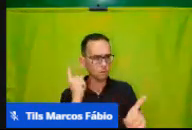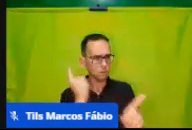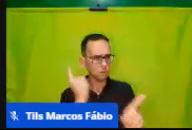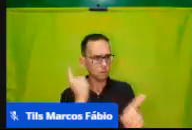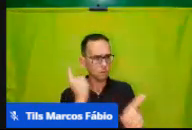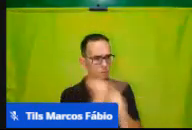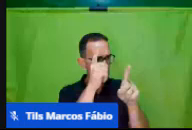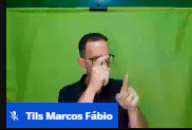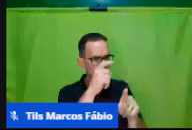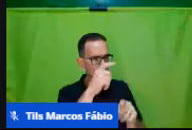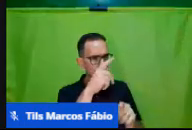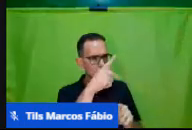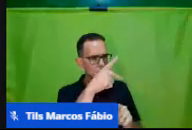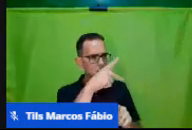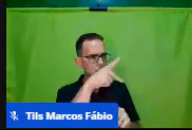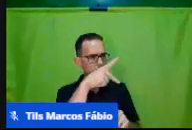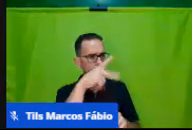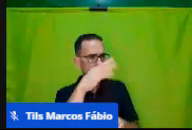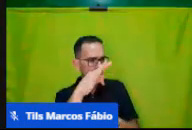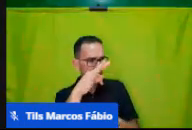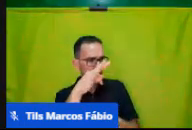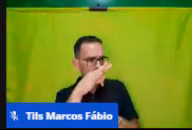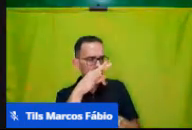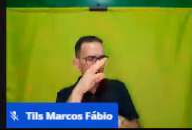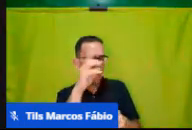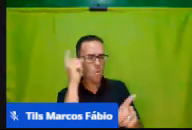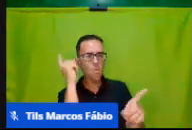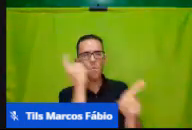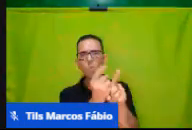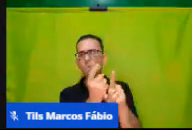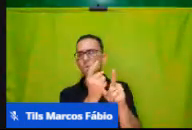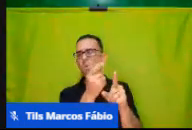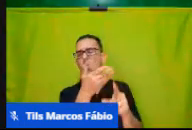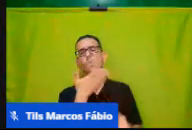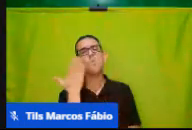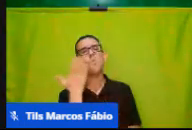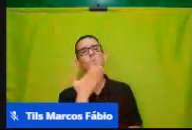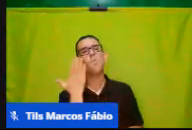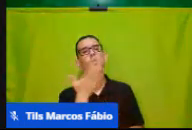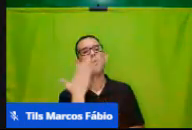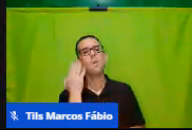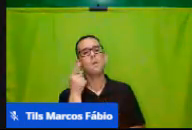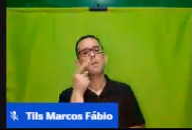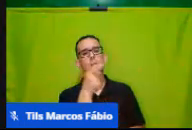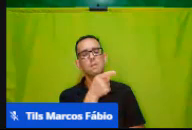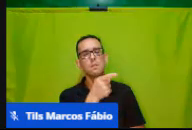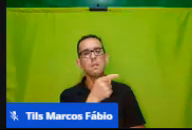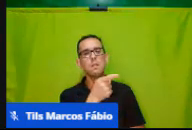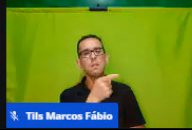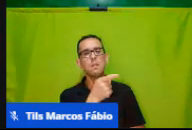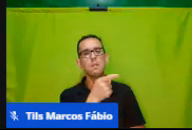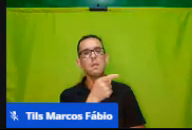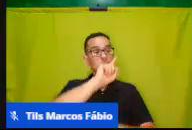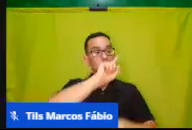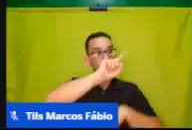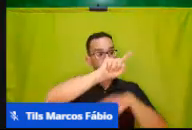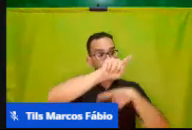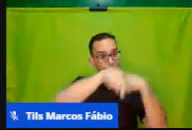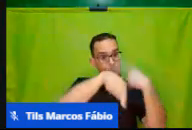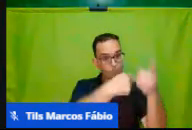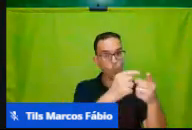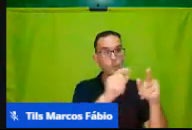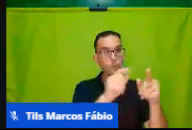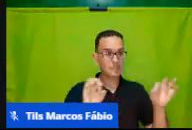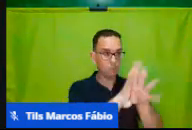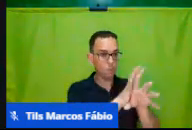comecei a utilizar. Então, quando eu gravo, tem uma opção lá no PowerPoint que você consegue exportar como vídeo, né? Ele grava a sua